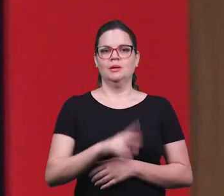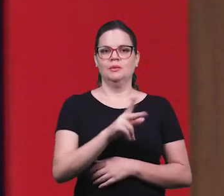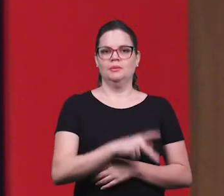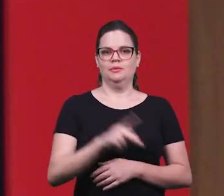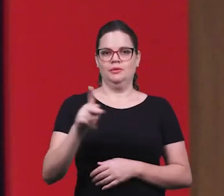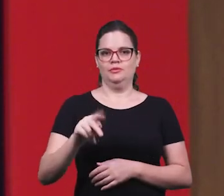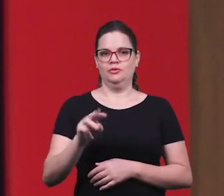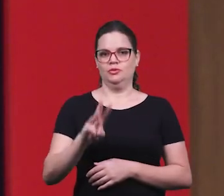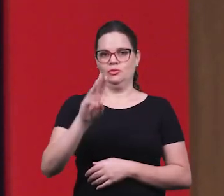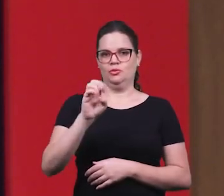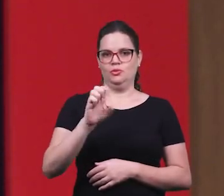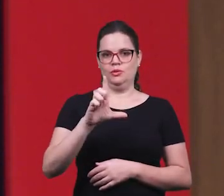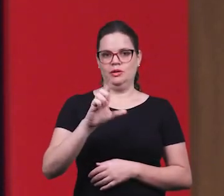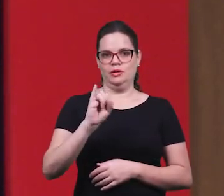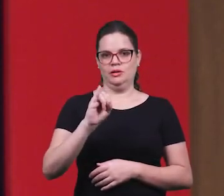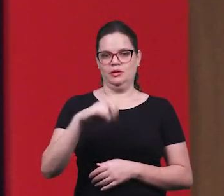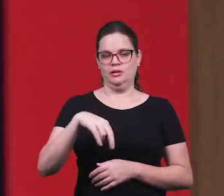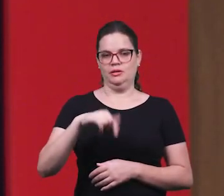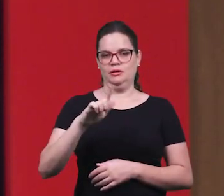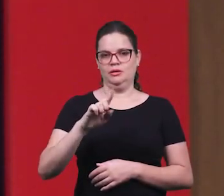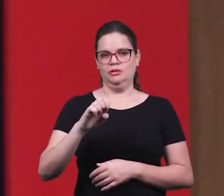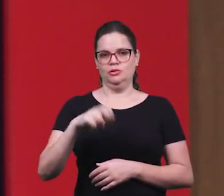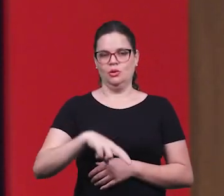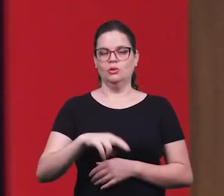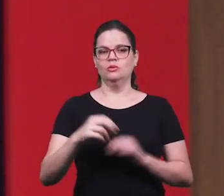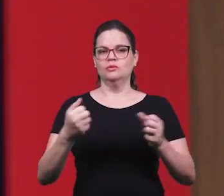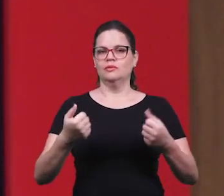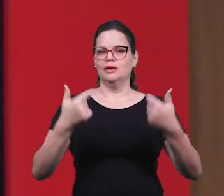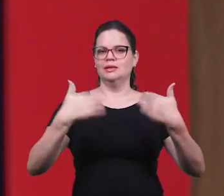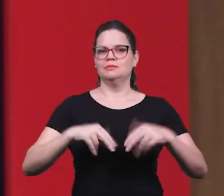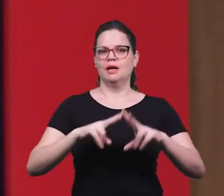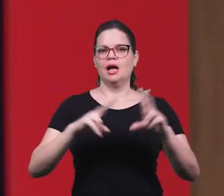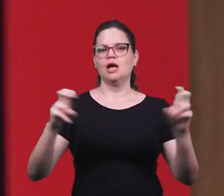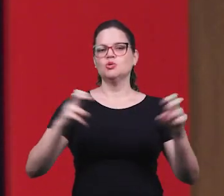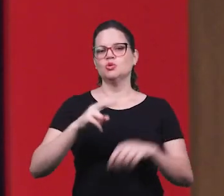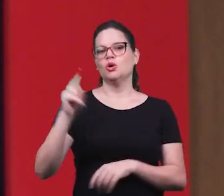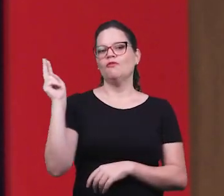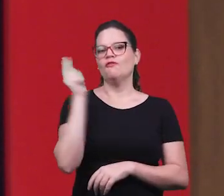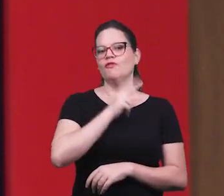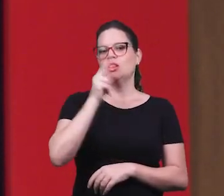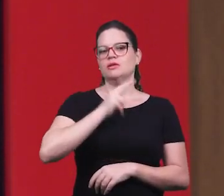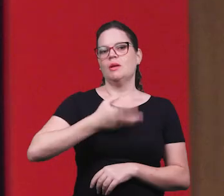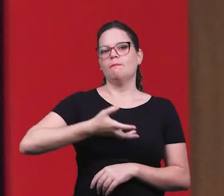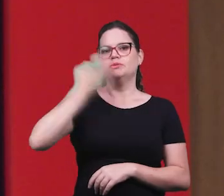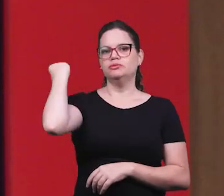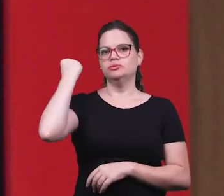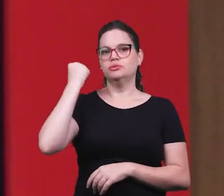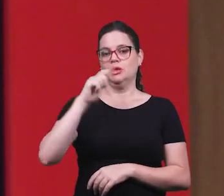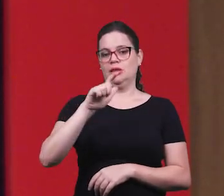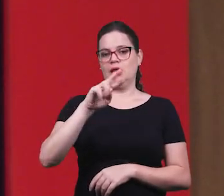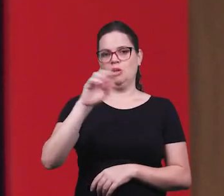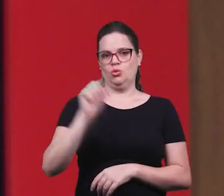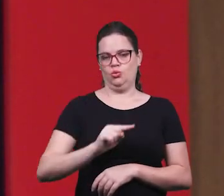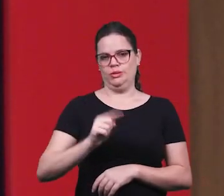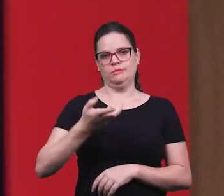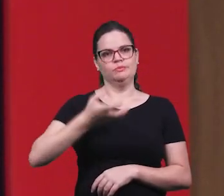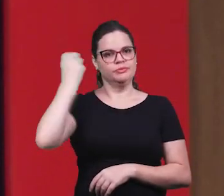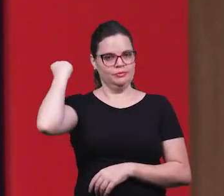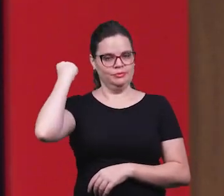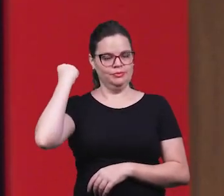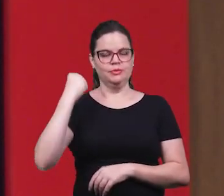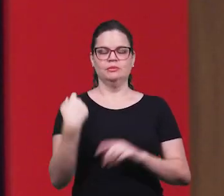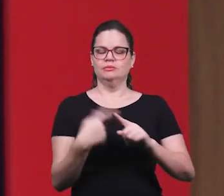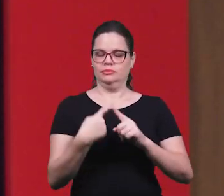professor Wellington, ele vai falar agora a respeito da velocidade da luz. A luz também, que é um